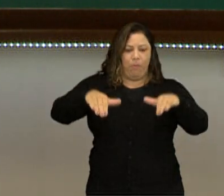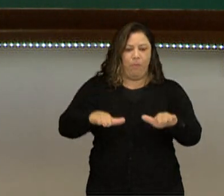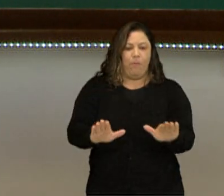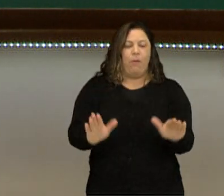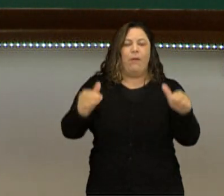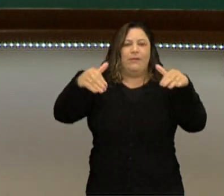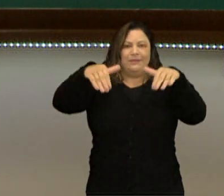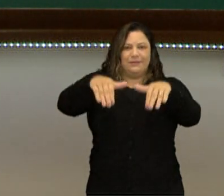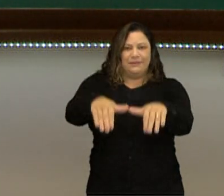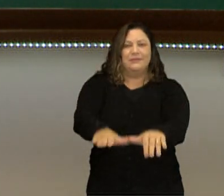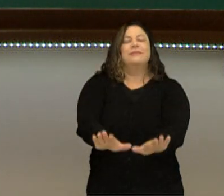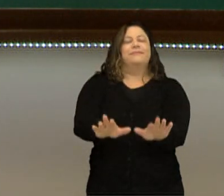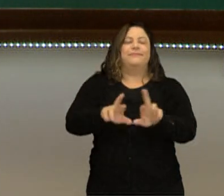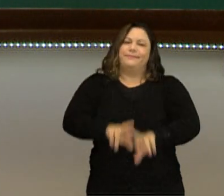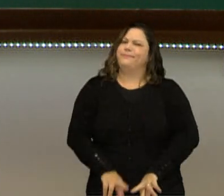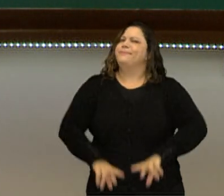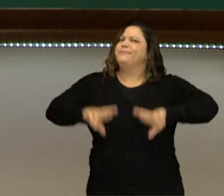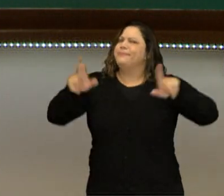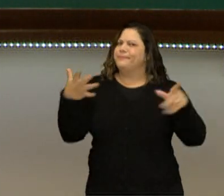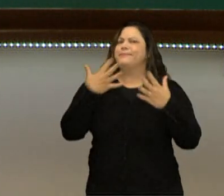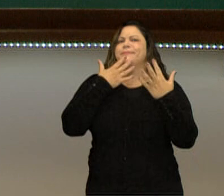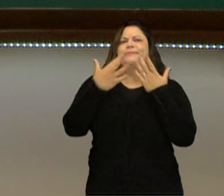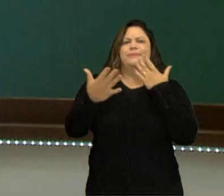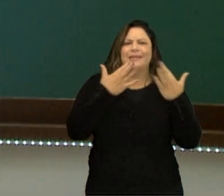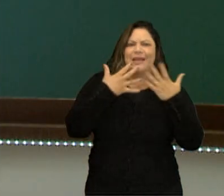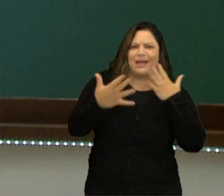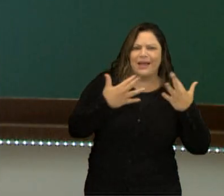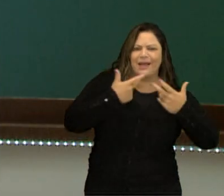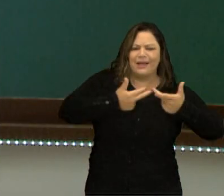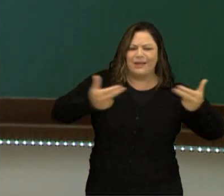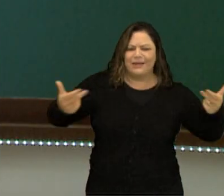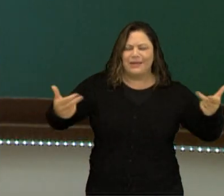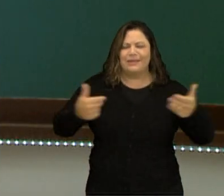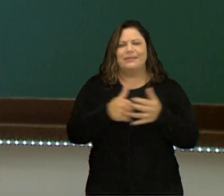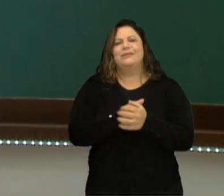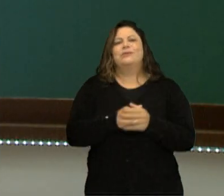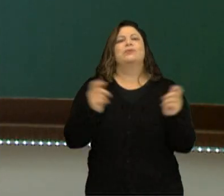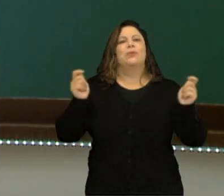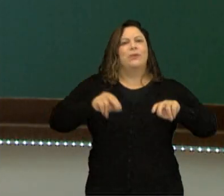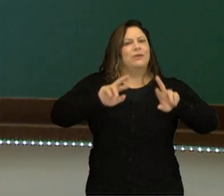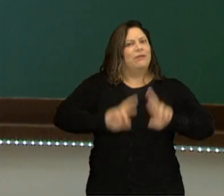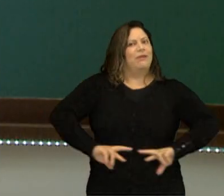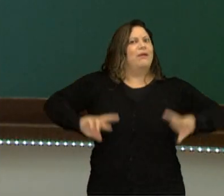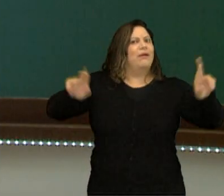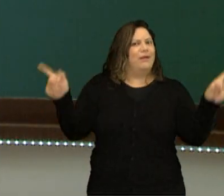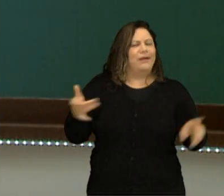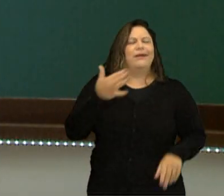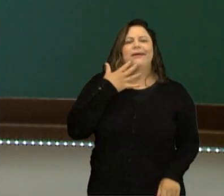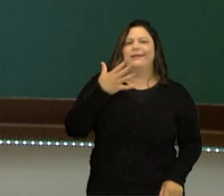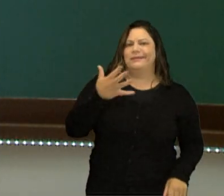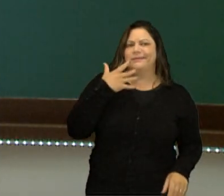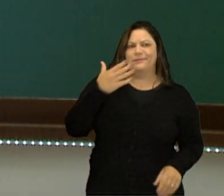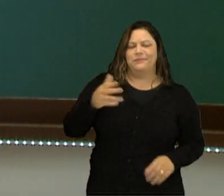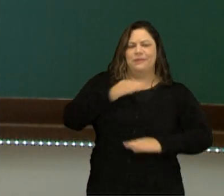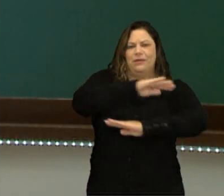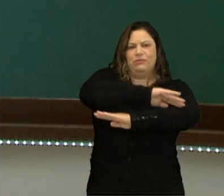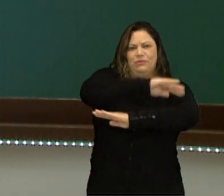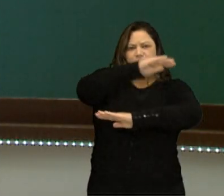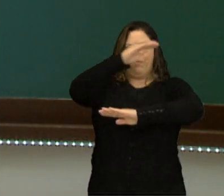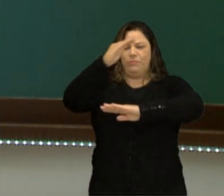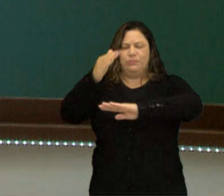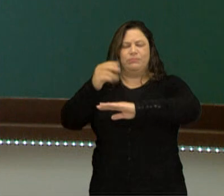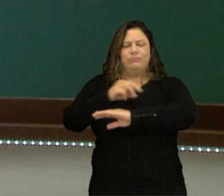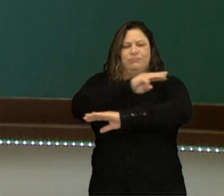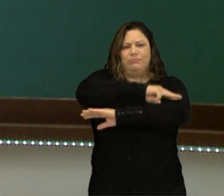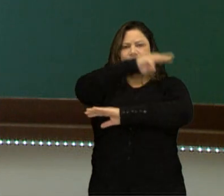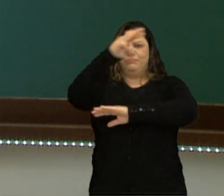a essa diferença nas frequências, é que nós temos essa diferença na inclinação do desvio.